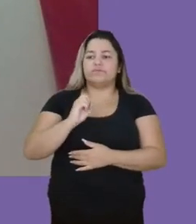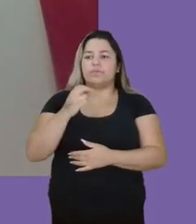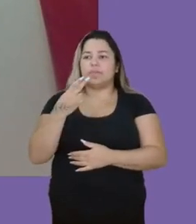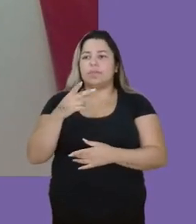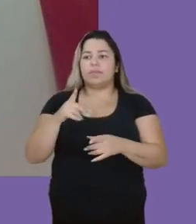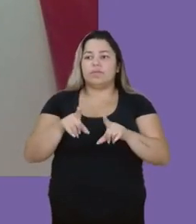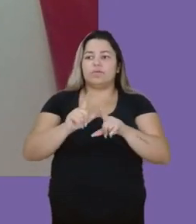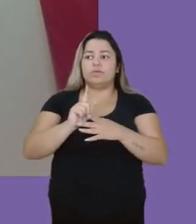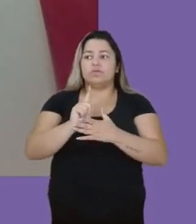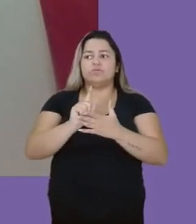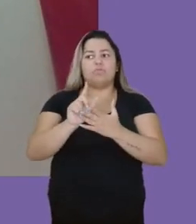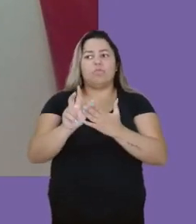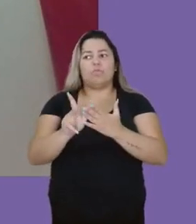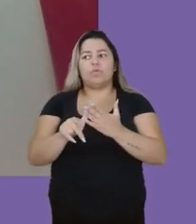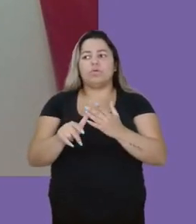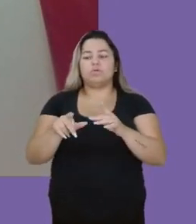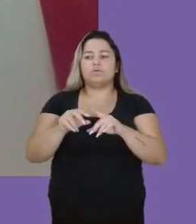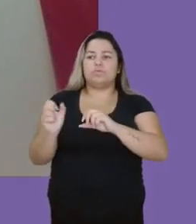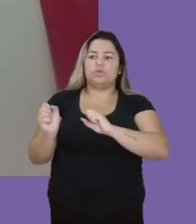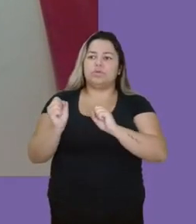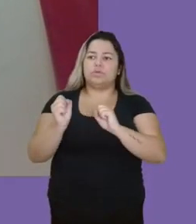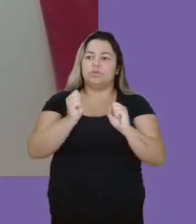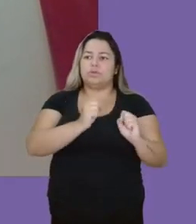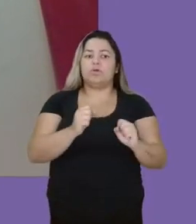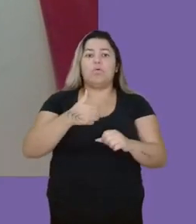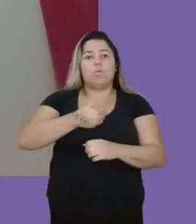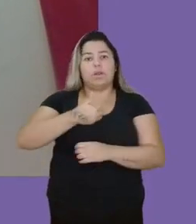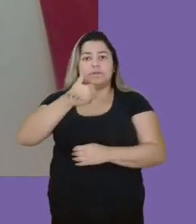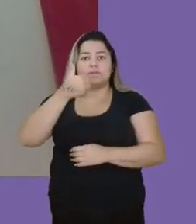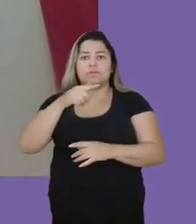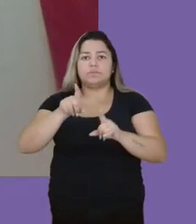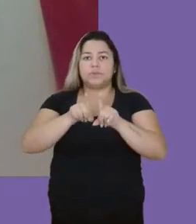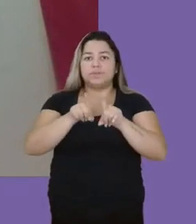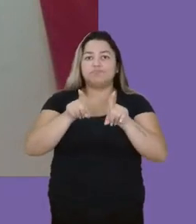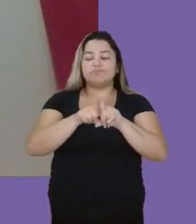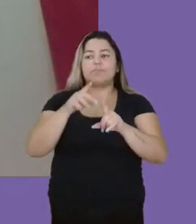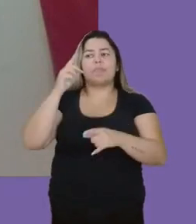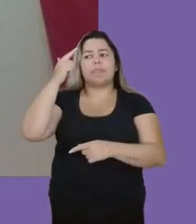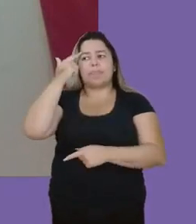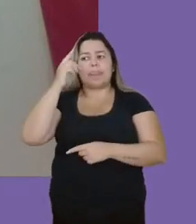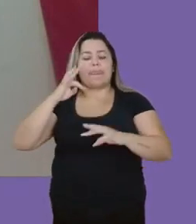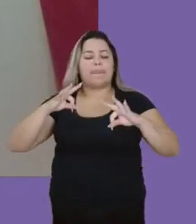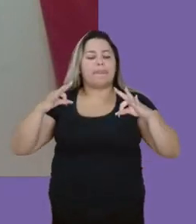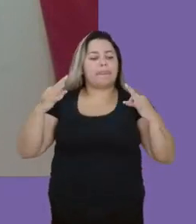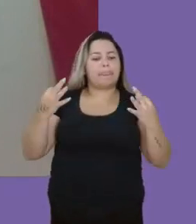de gênero nos espaços de poder. E quando a gente fala em paridade, a gente tem que pensar em toda a